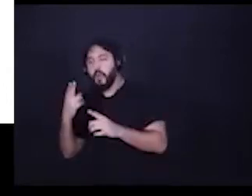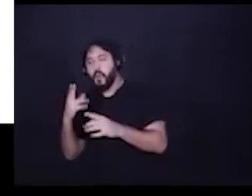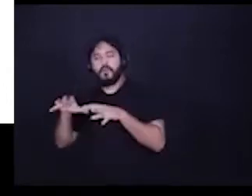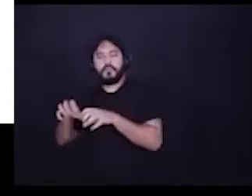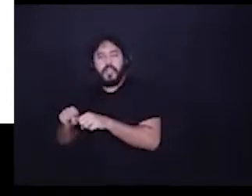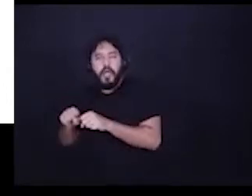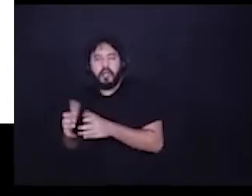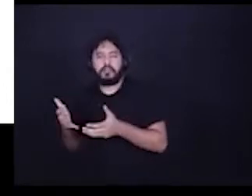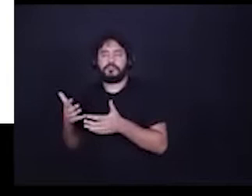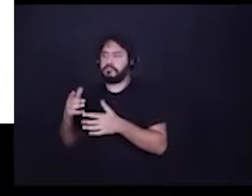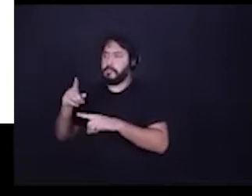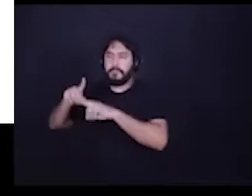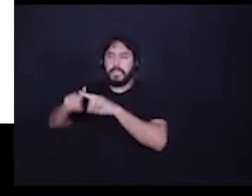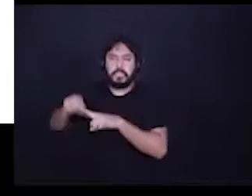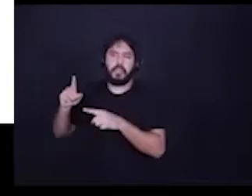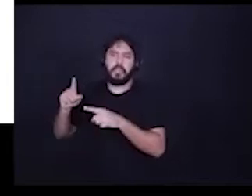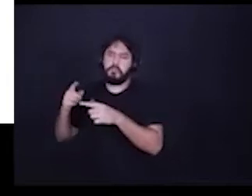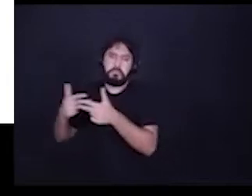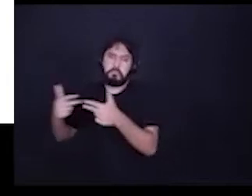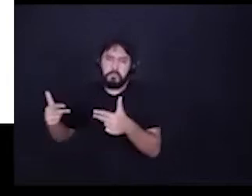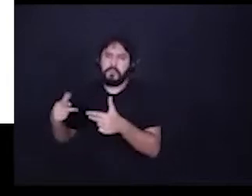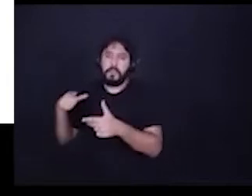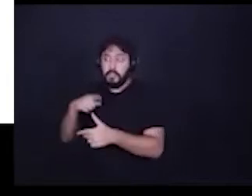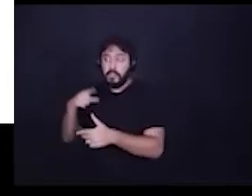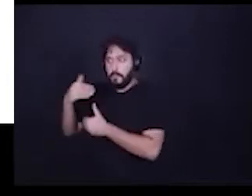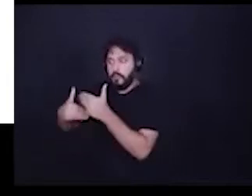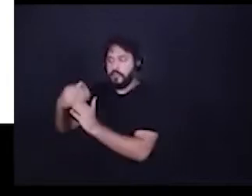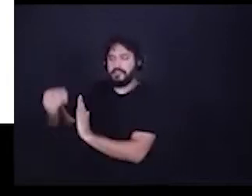de um produto, um objeto que passou por esse processo de design.